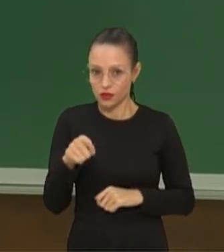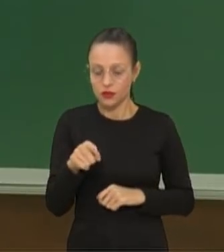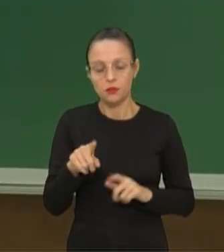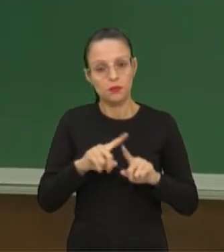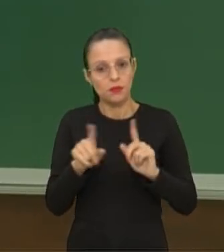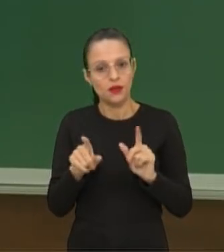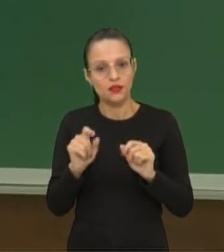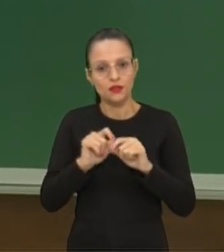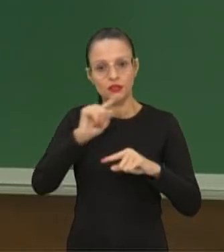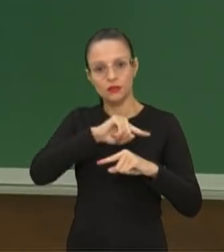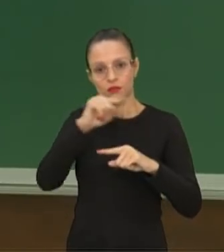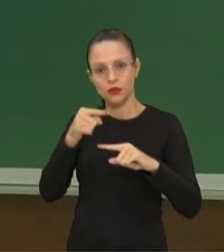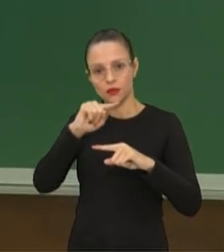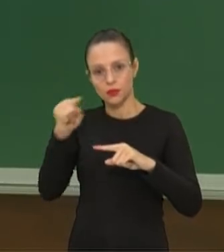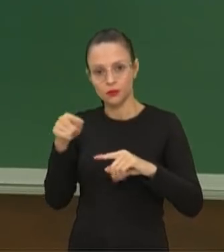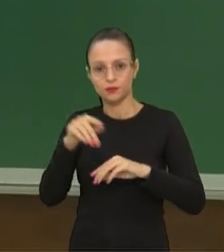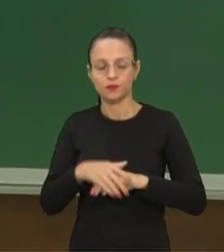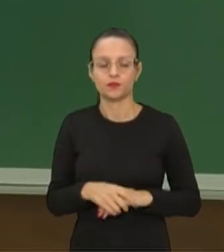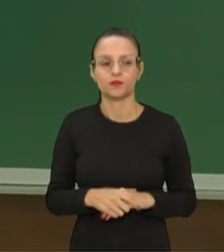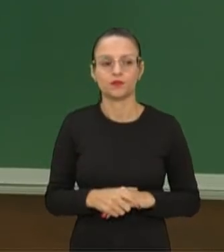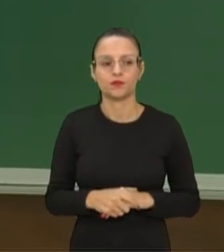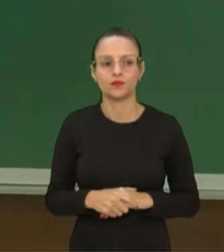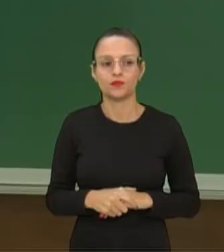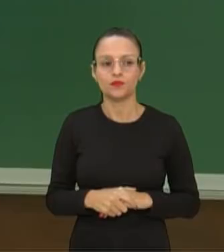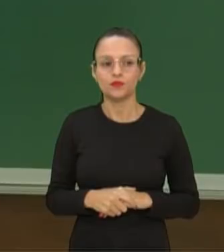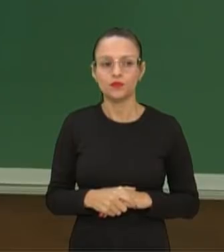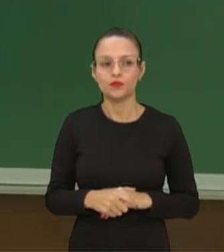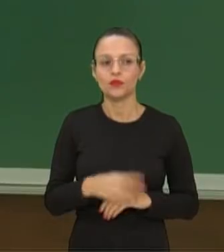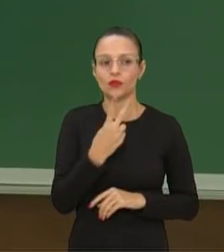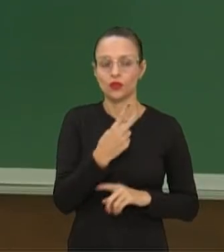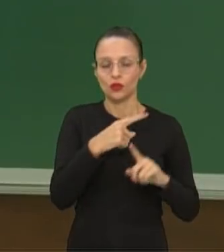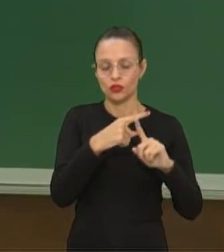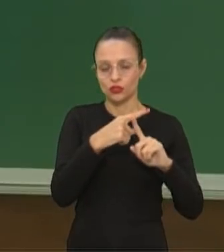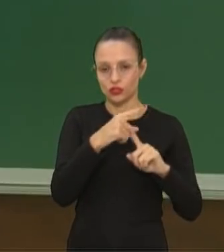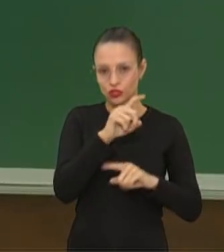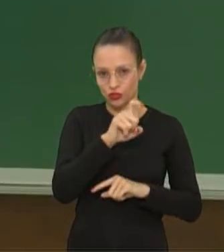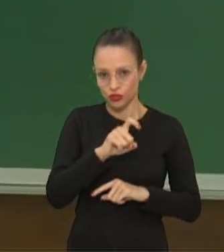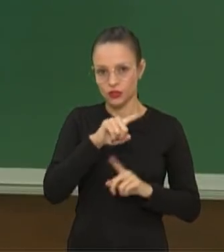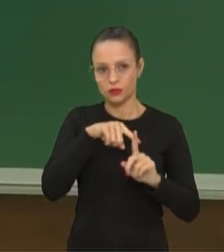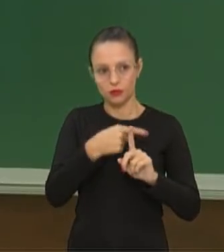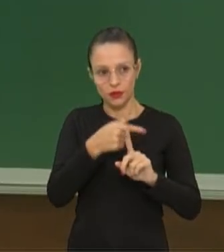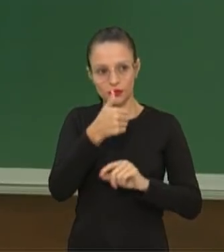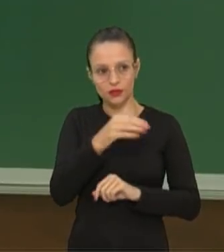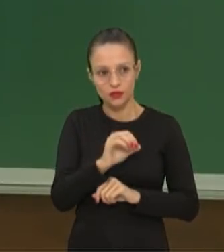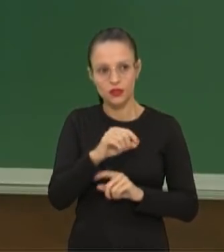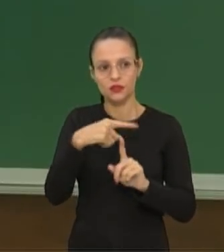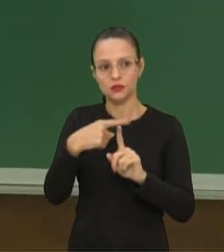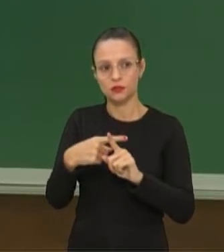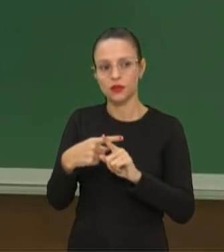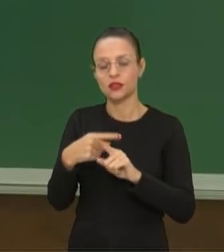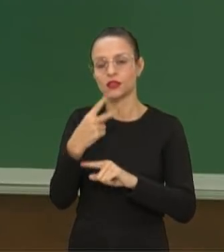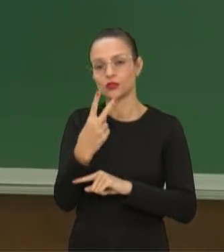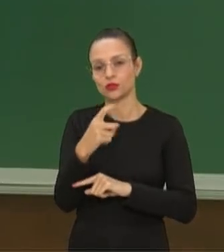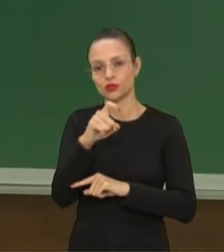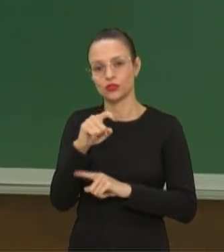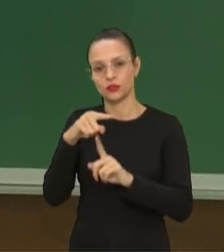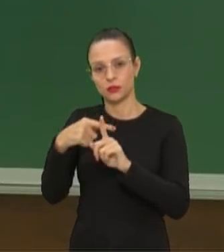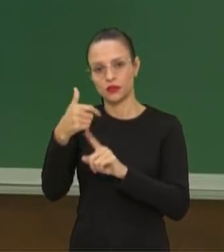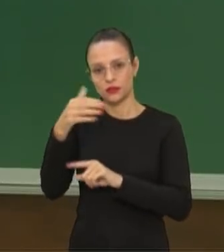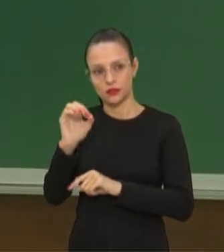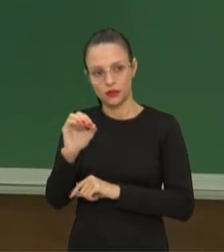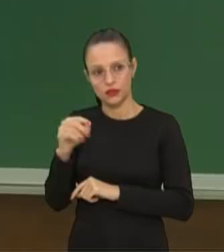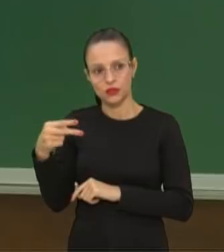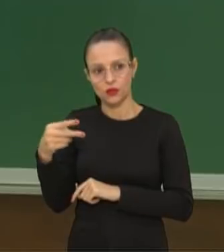acabei fazendo a distributiva direto. Então, eu fiz a distributiva, 2x mais 10, mais 2x mais 10 sobre 2 igual a 36.